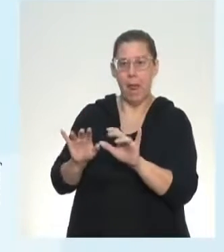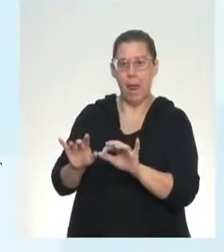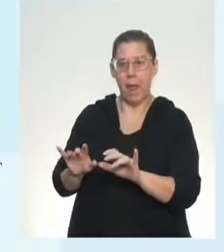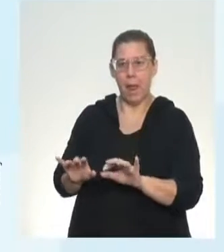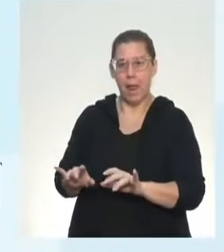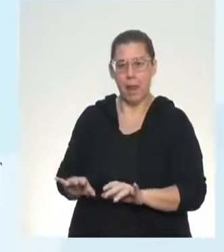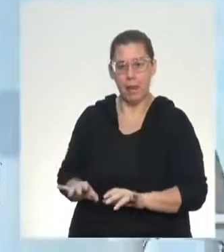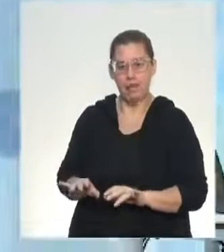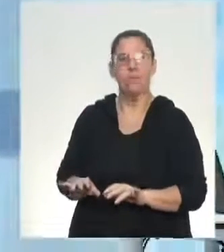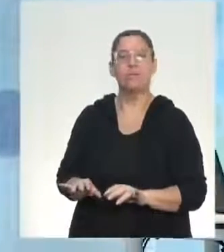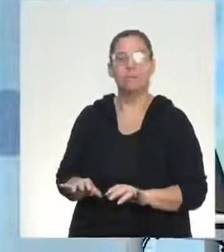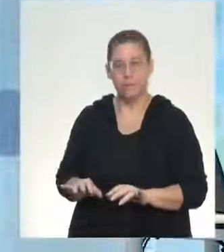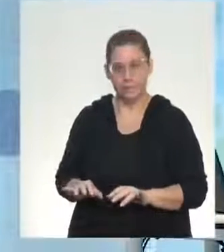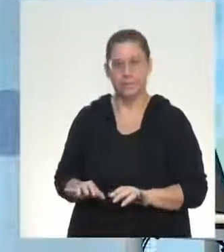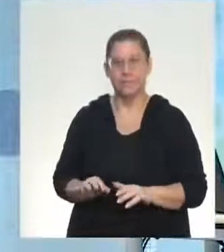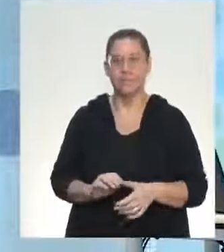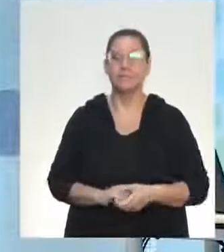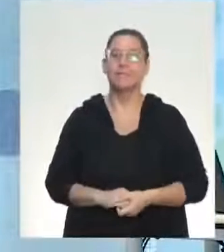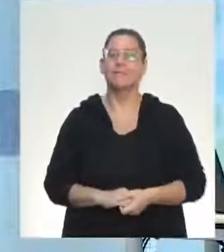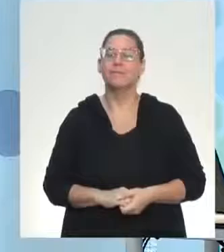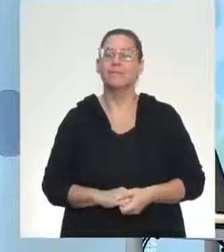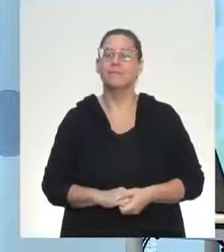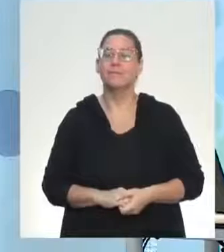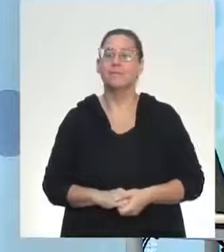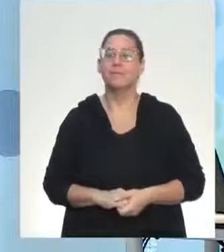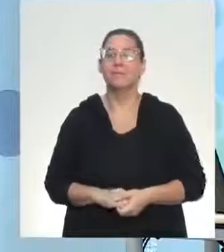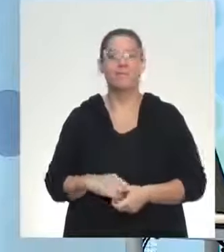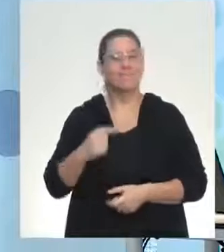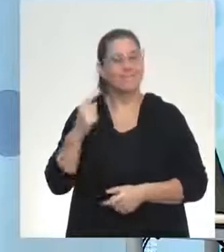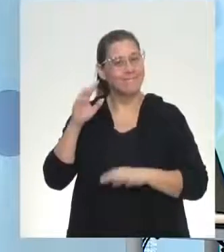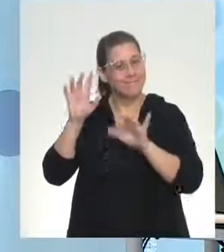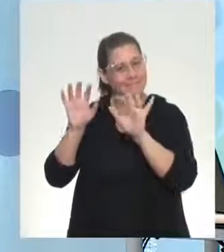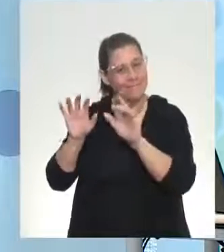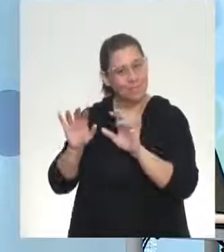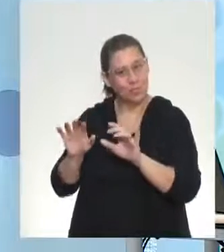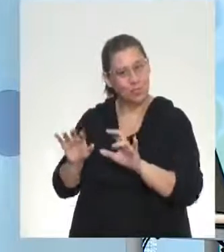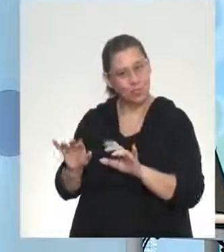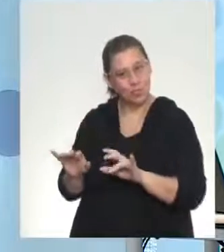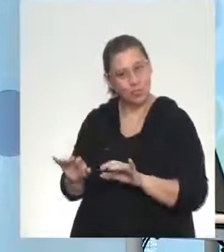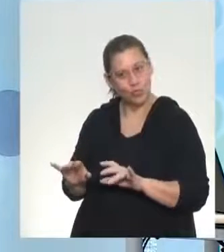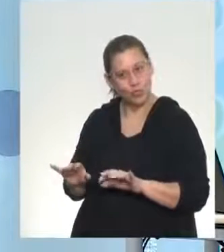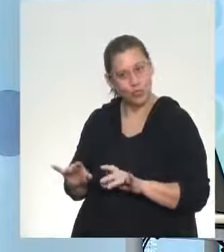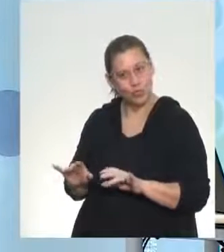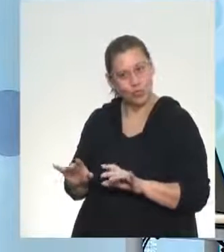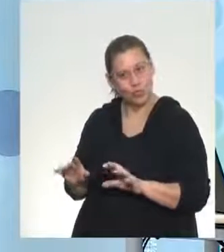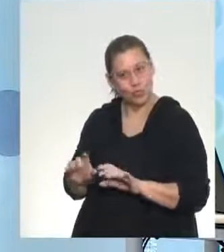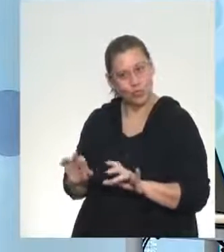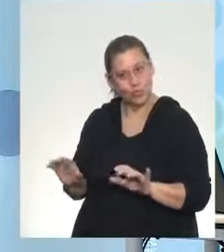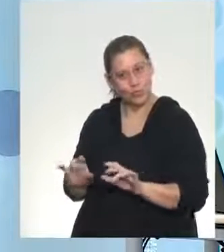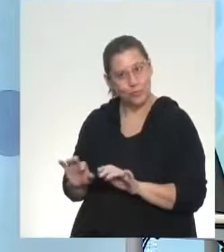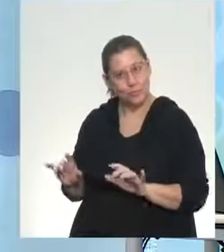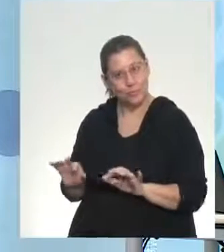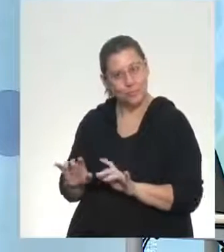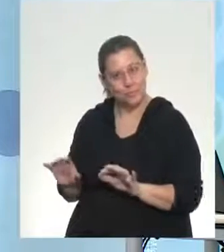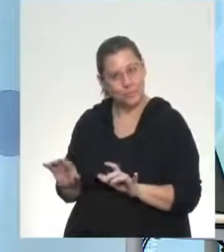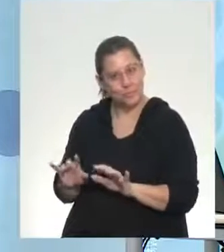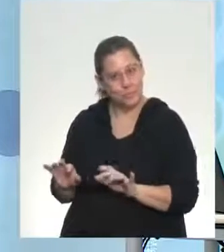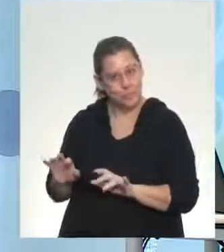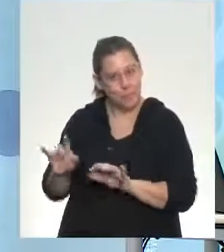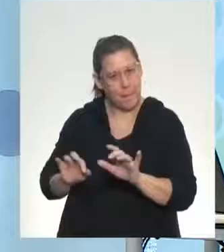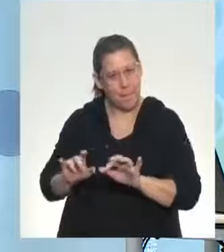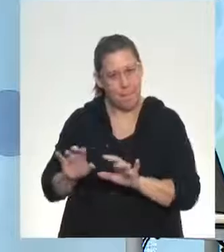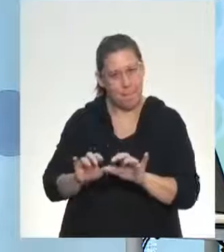lá, dedinhos no teclado. Aê! É hora de dedinhos no